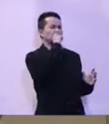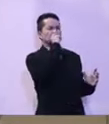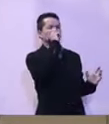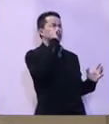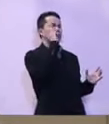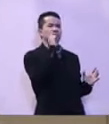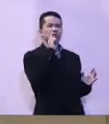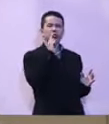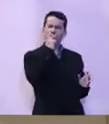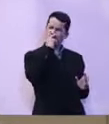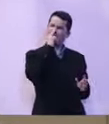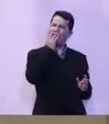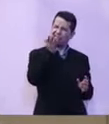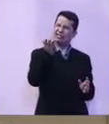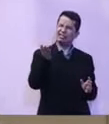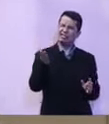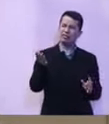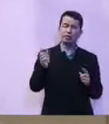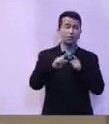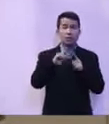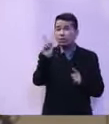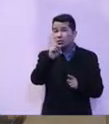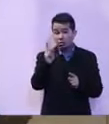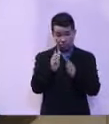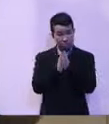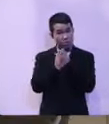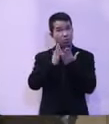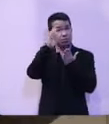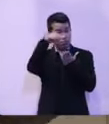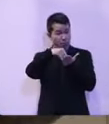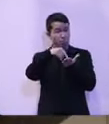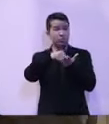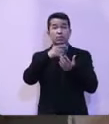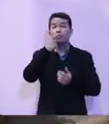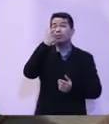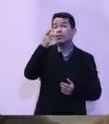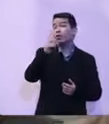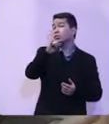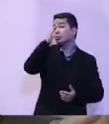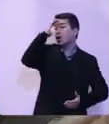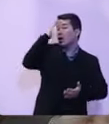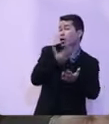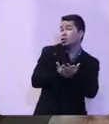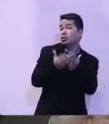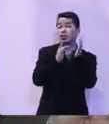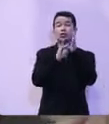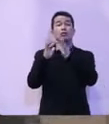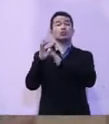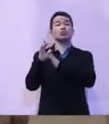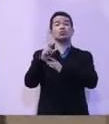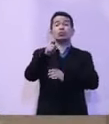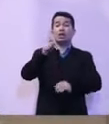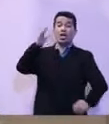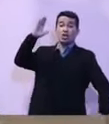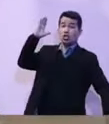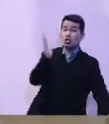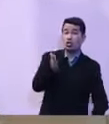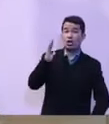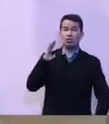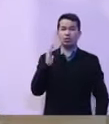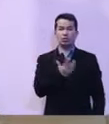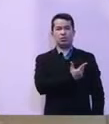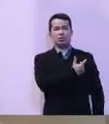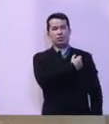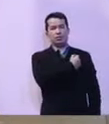Senhor Jesus está salvo. Quem não crê já está condenado. O que a palavra de